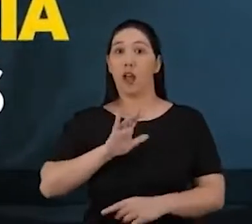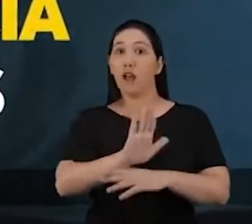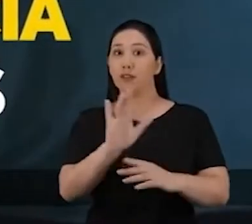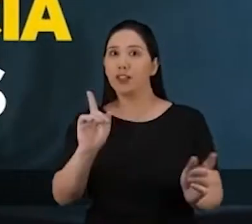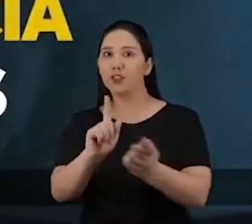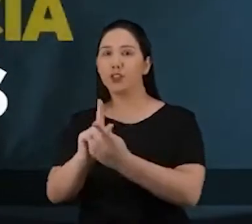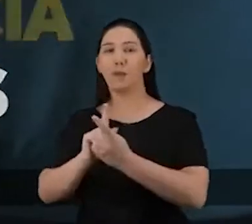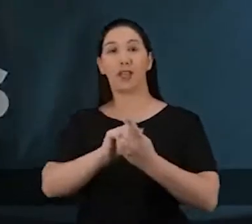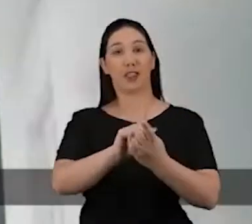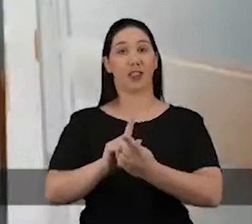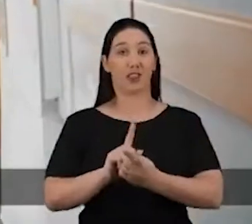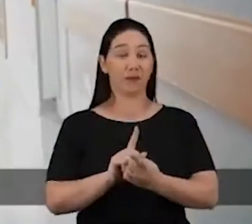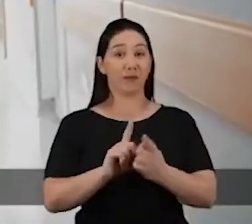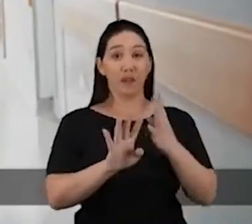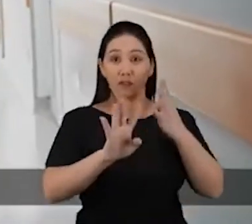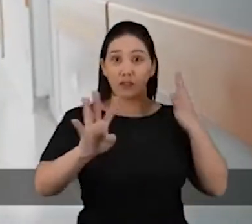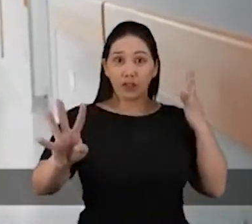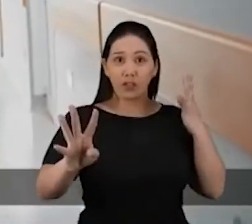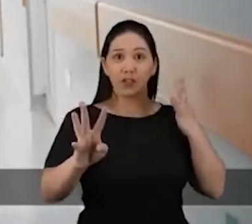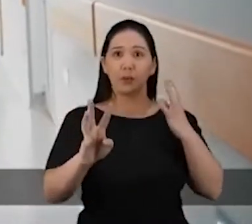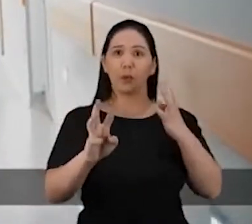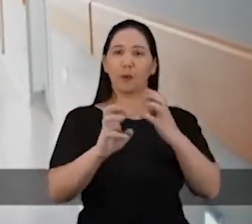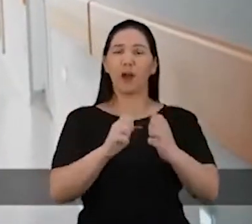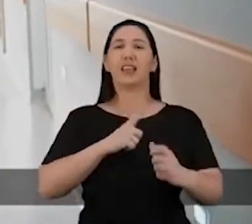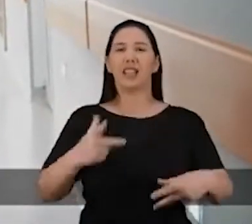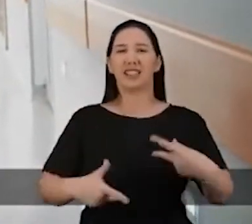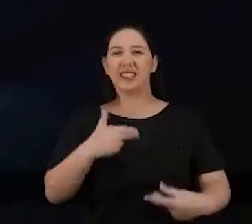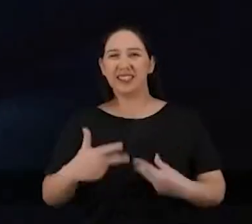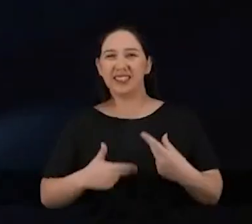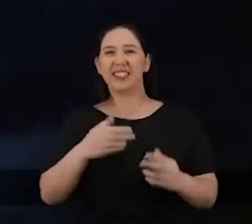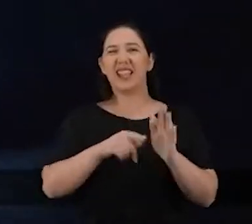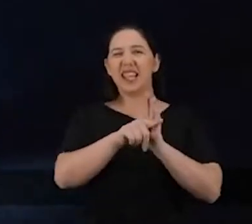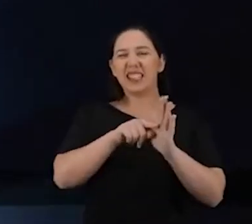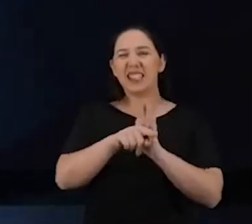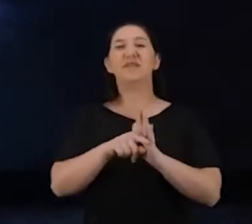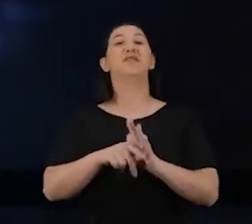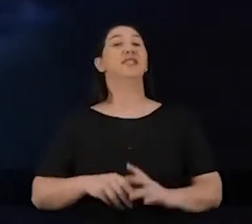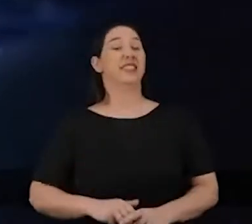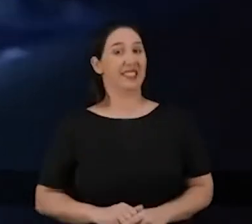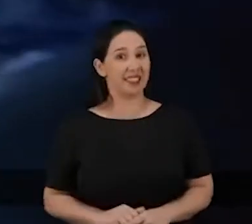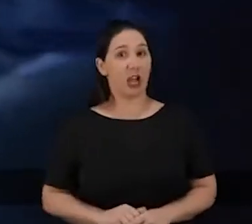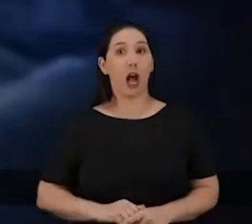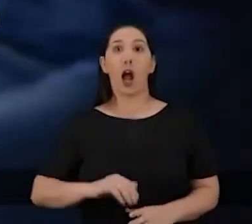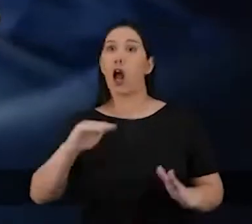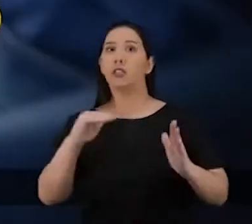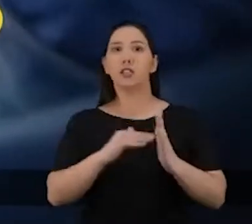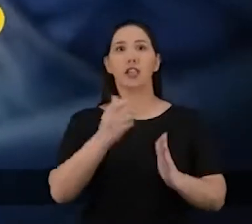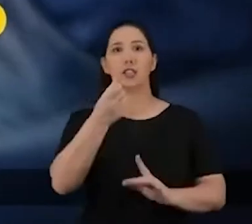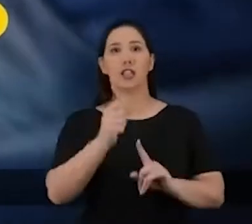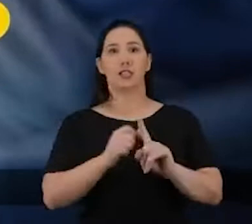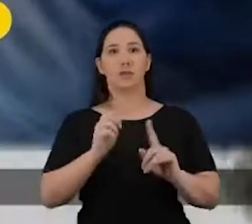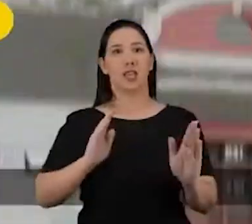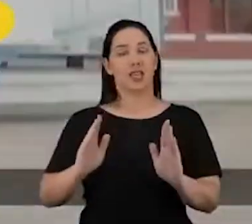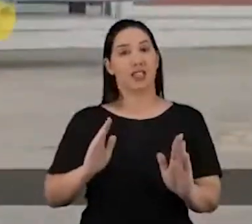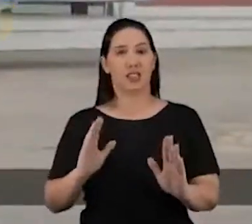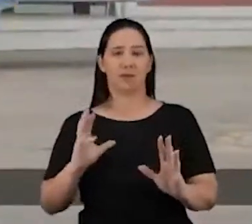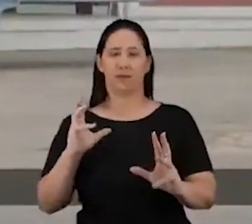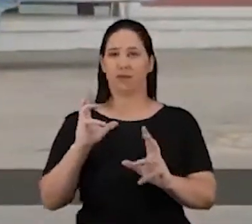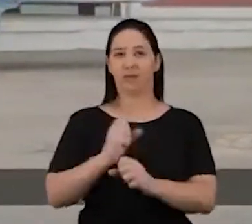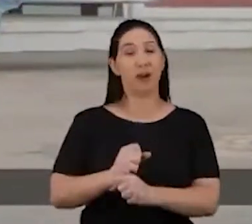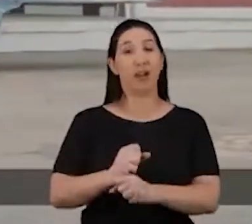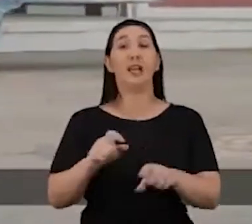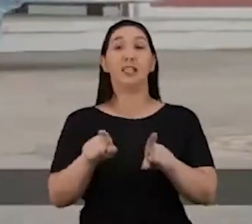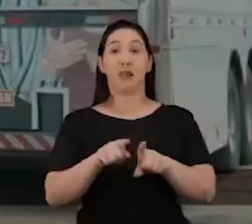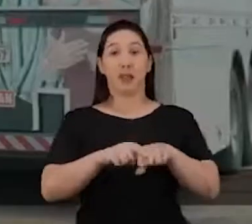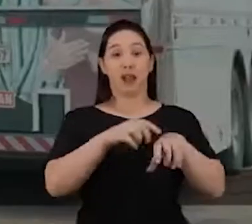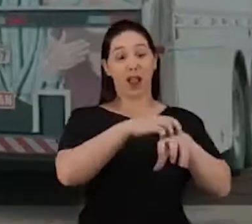e alta complexidade. As filas de espera por exames e cirurgias serão zeradas em no máximo 6 meses. E as